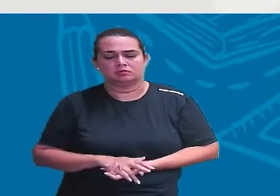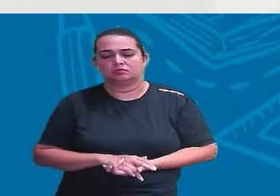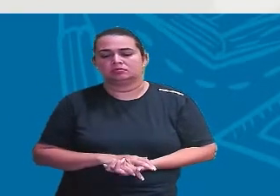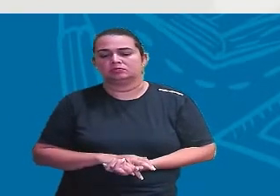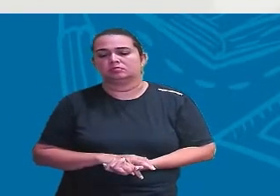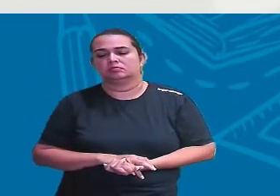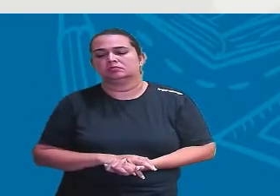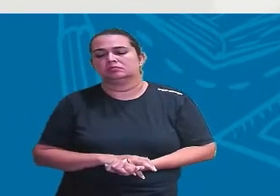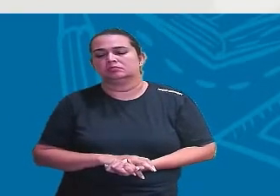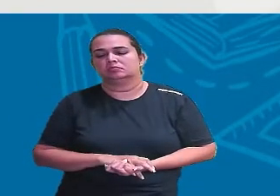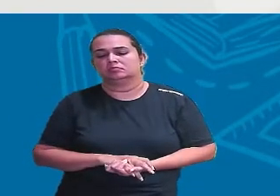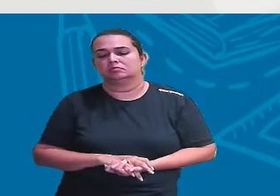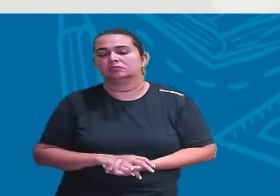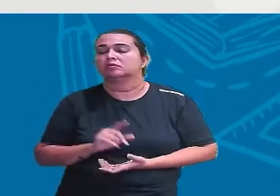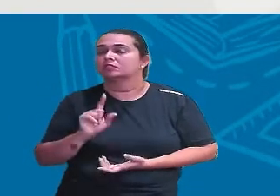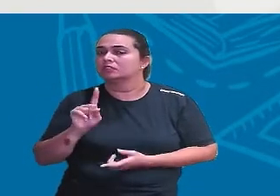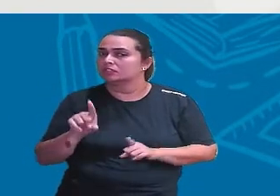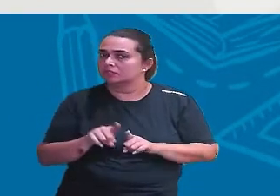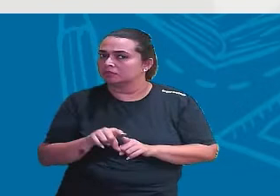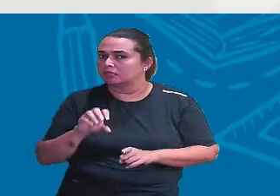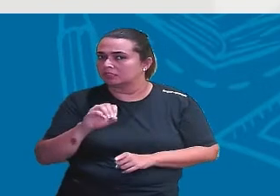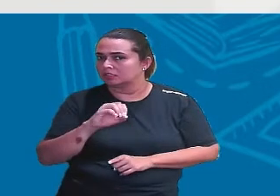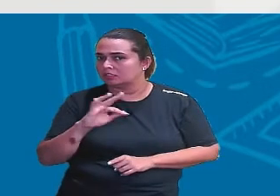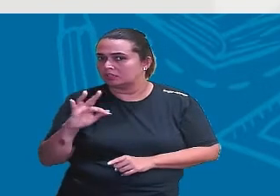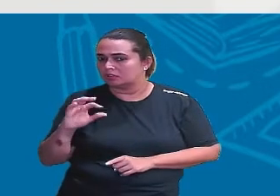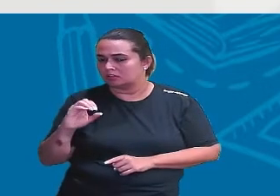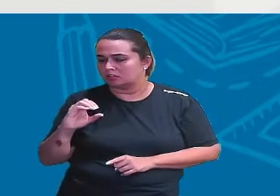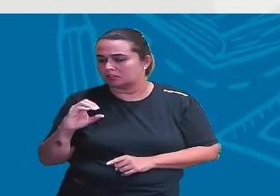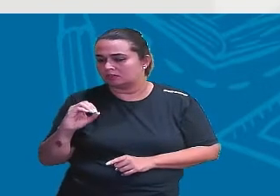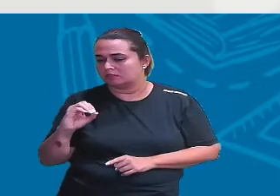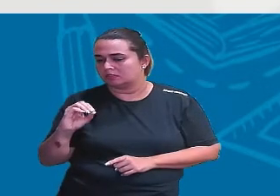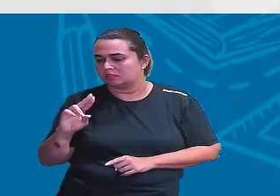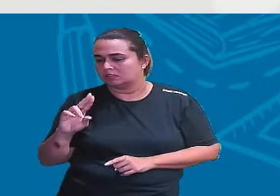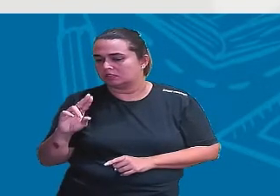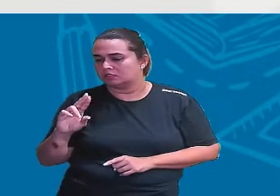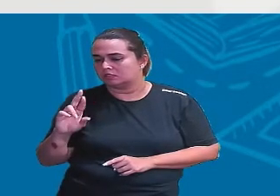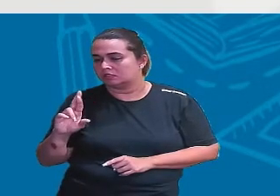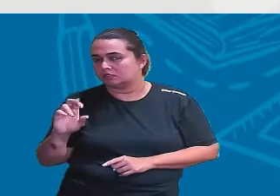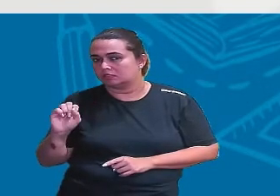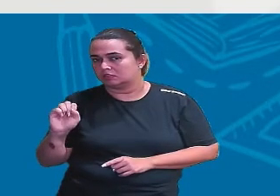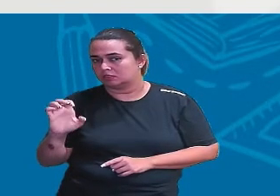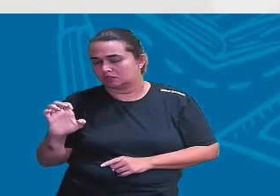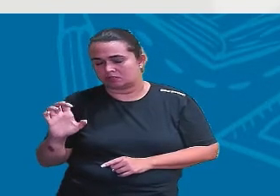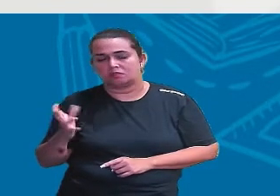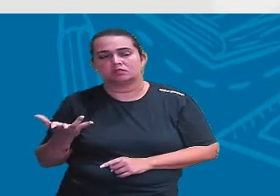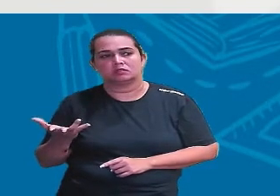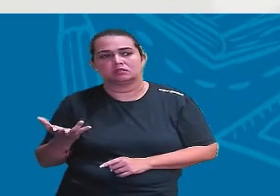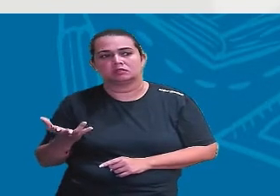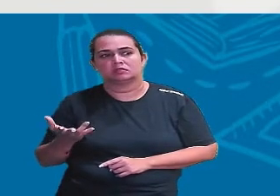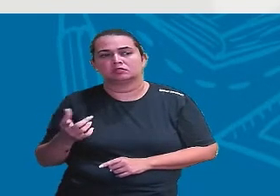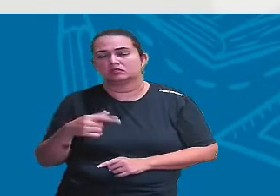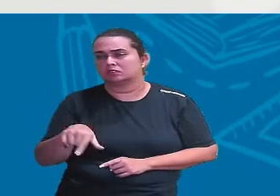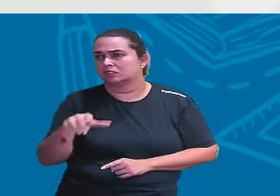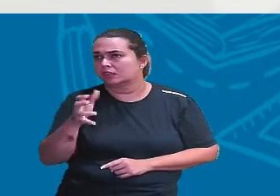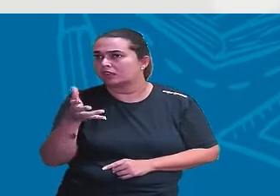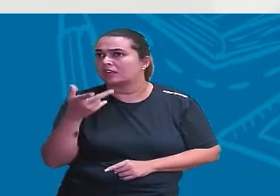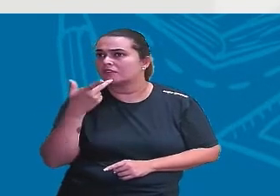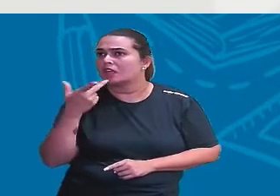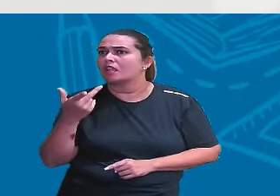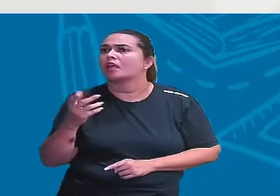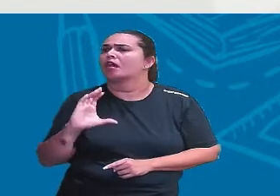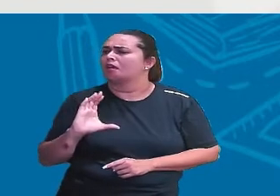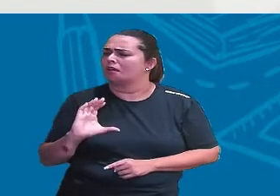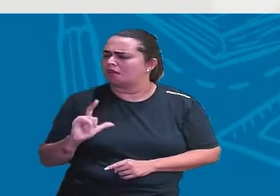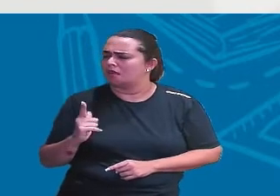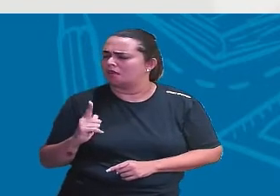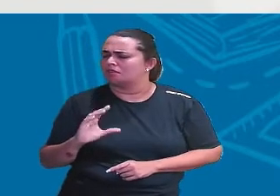Lembra que eu falei que eu repetia ou que eu falo sempre o of course? Então, às vezes a gente quer falar algo e a gente diz of course, ou seja,